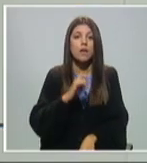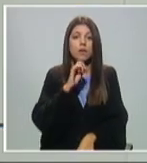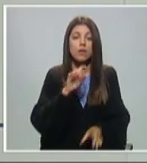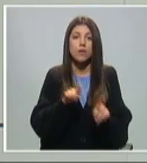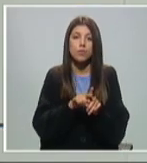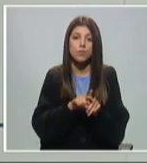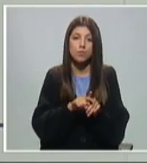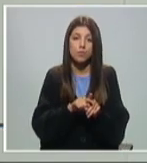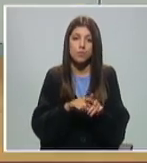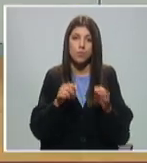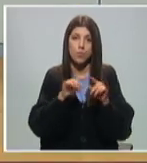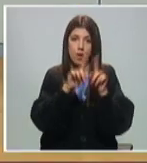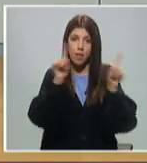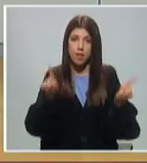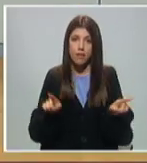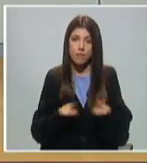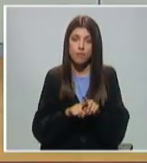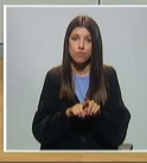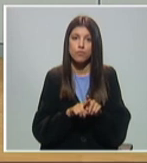de trabalho de uma folha de cálculo.